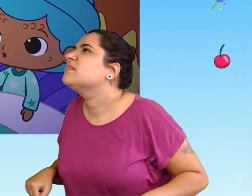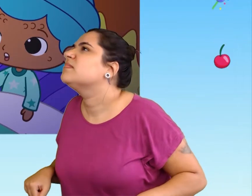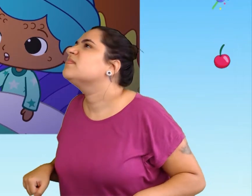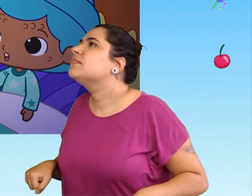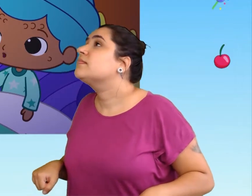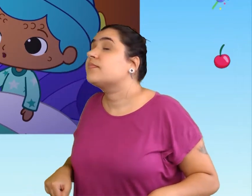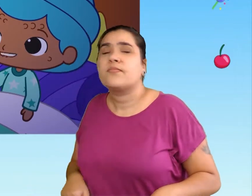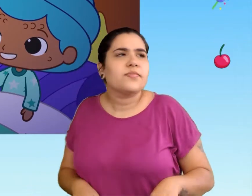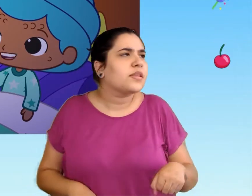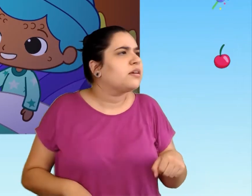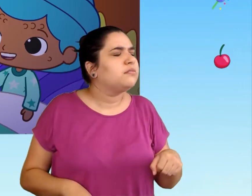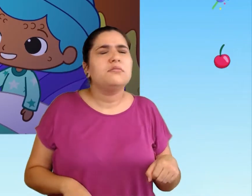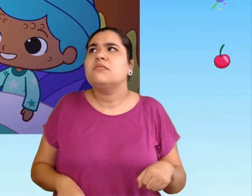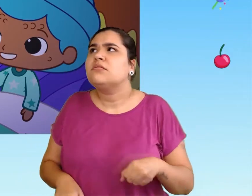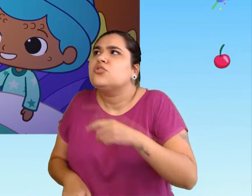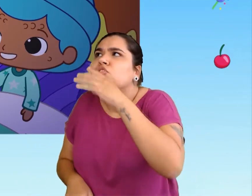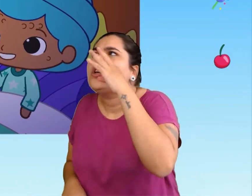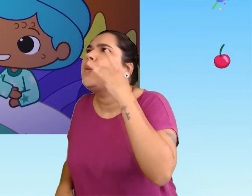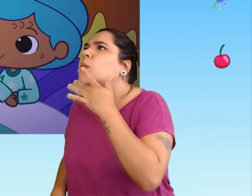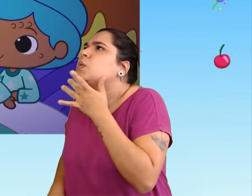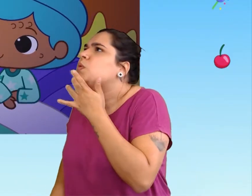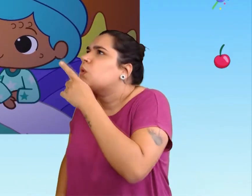Que cheiro gostoso você tem!